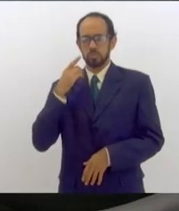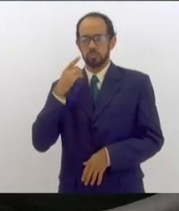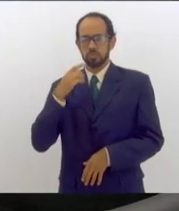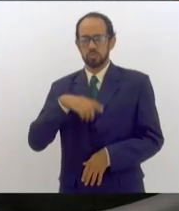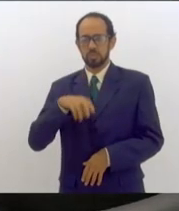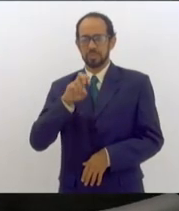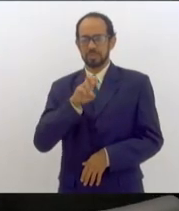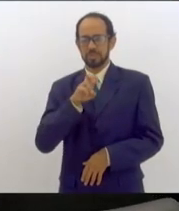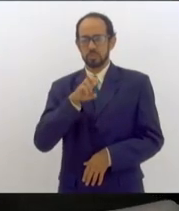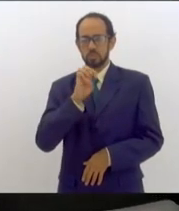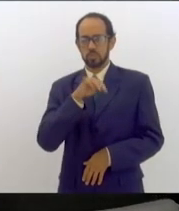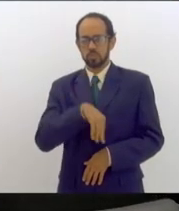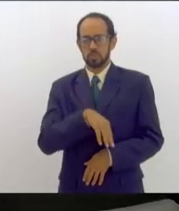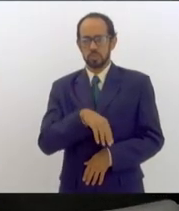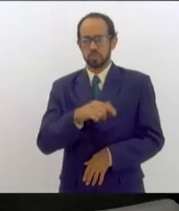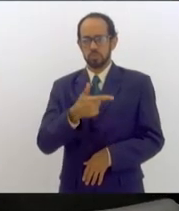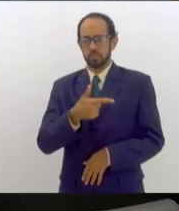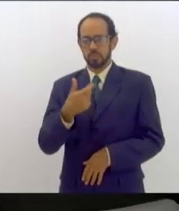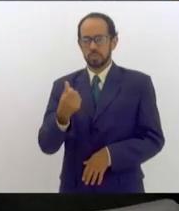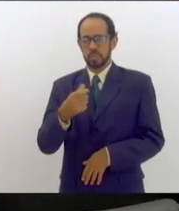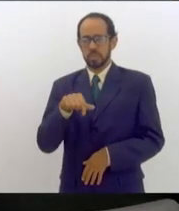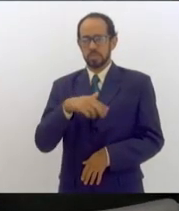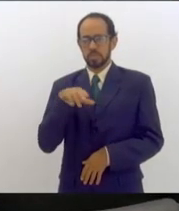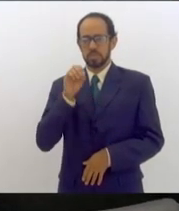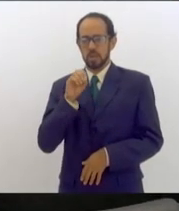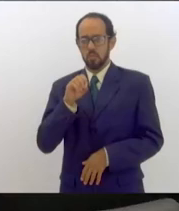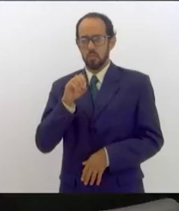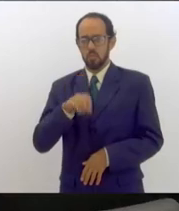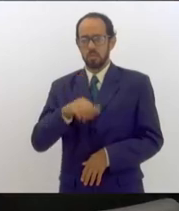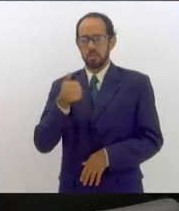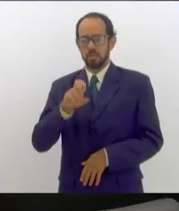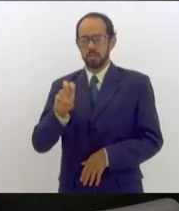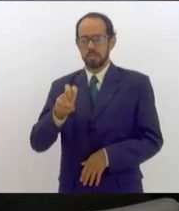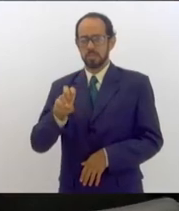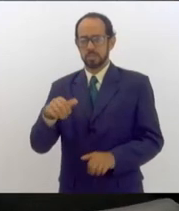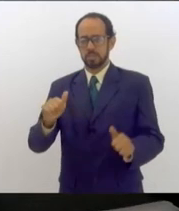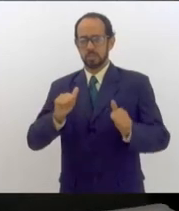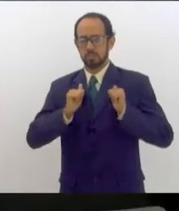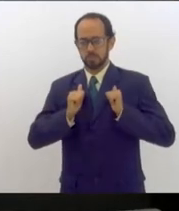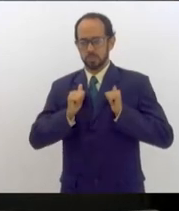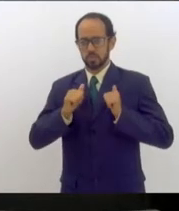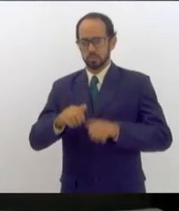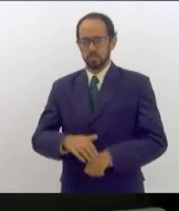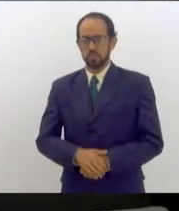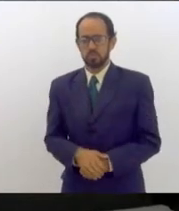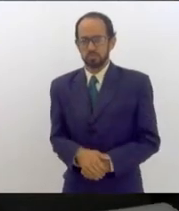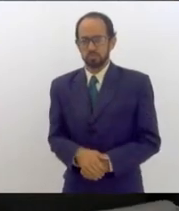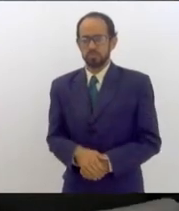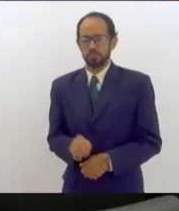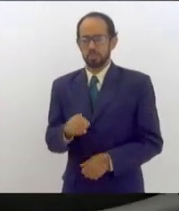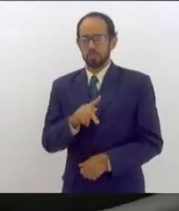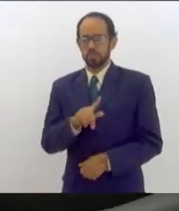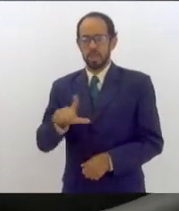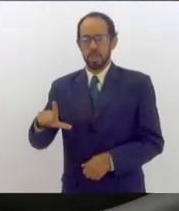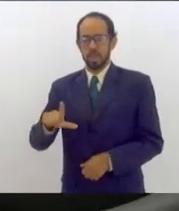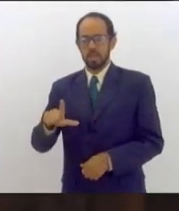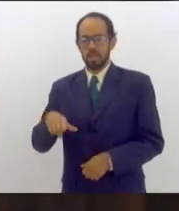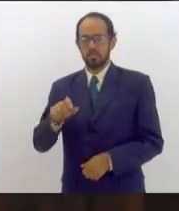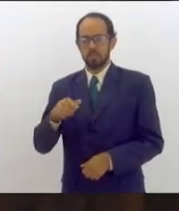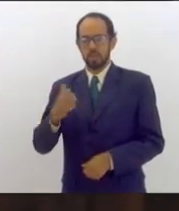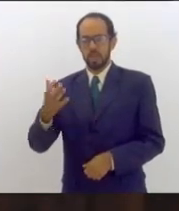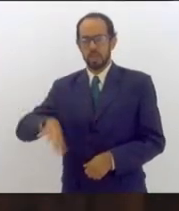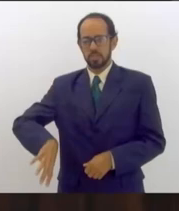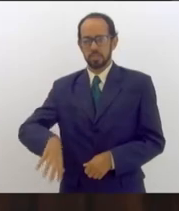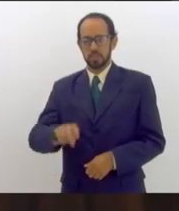55 26 não e 15 abstenção projeto foi rejeitado